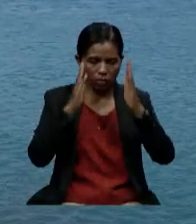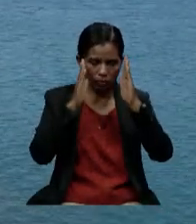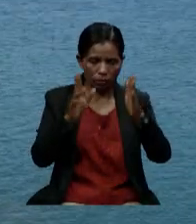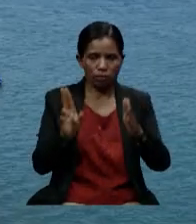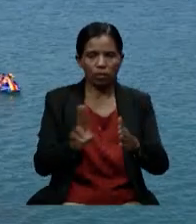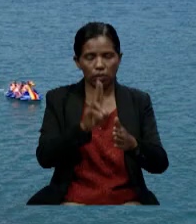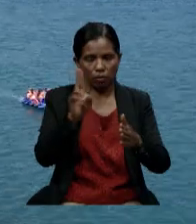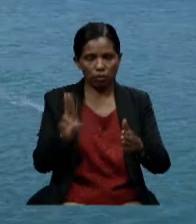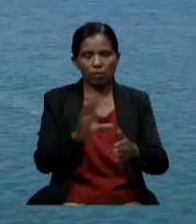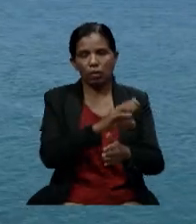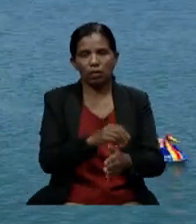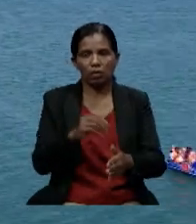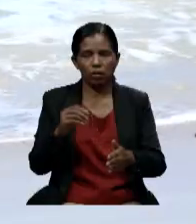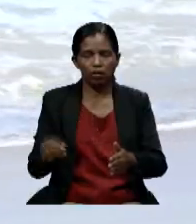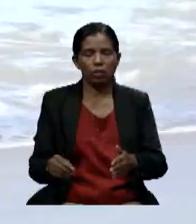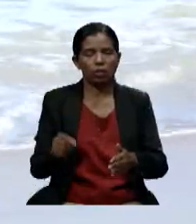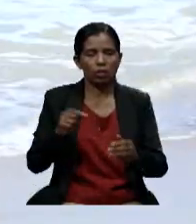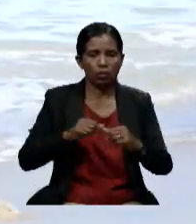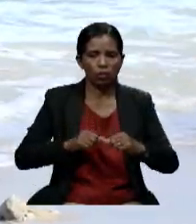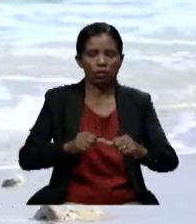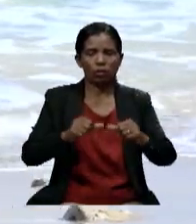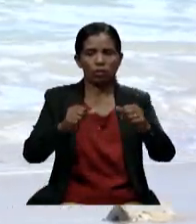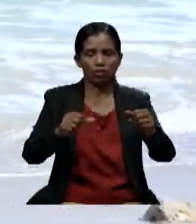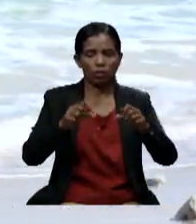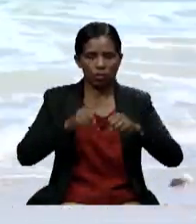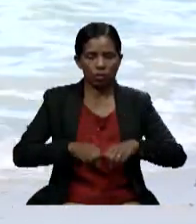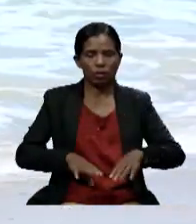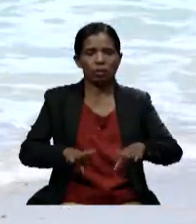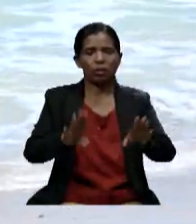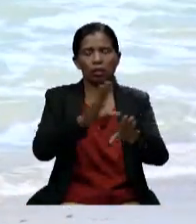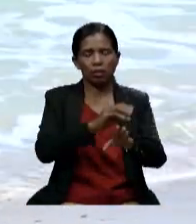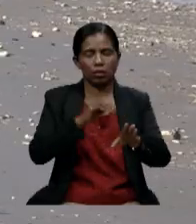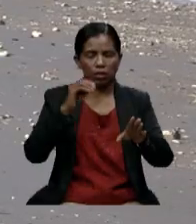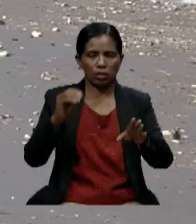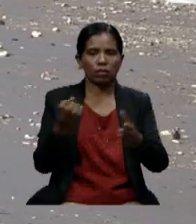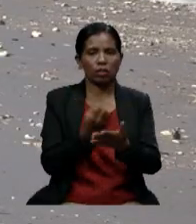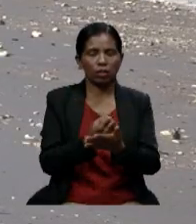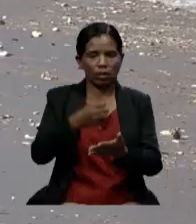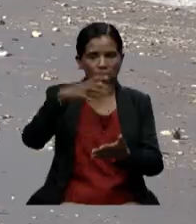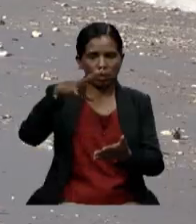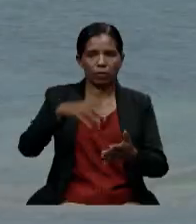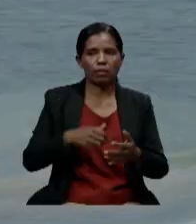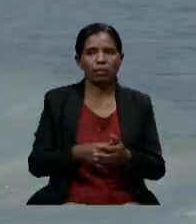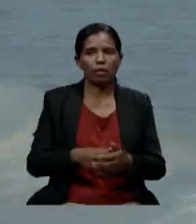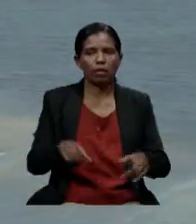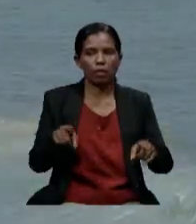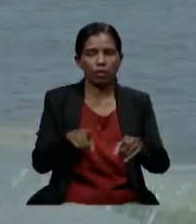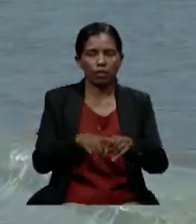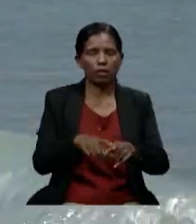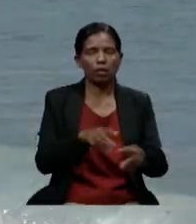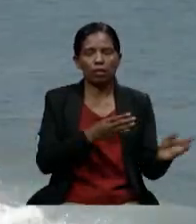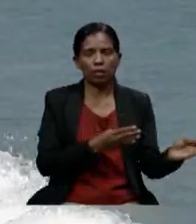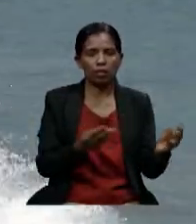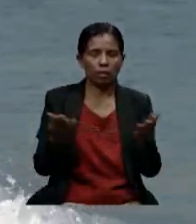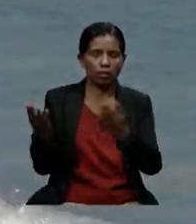utilização conservação, o continuidade oceano, tasi honinha rico soin. Princípio liu, mak transforma a